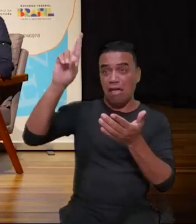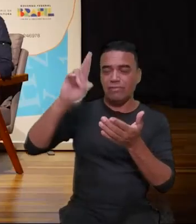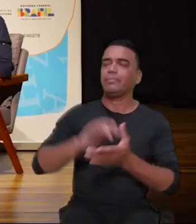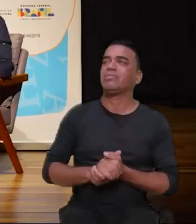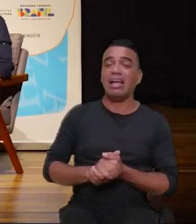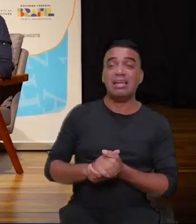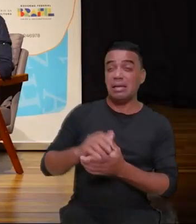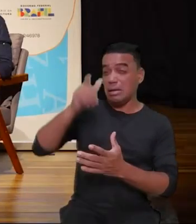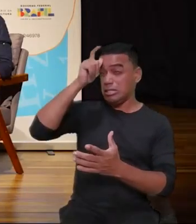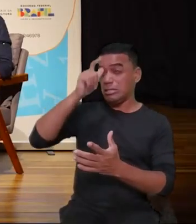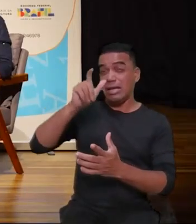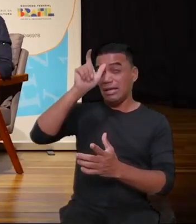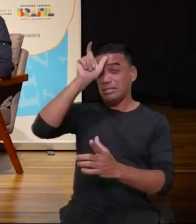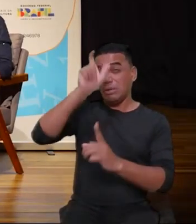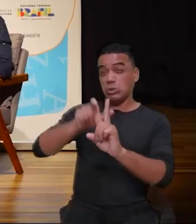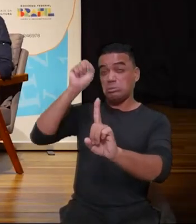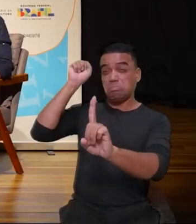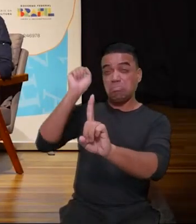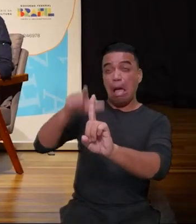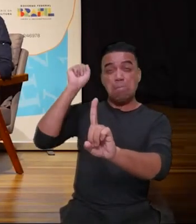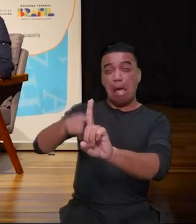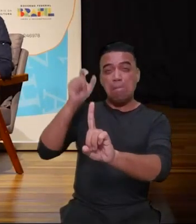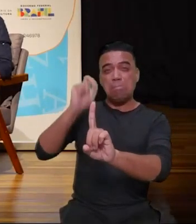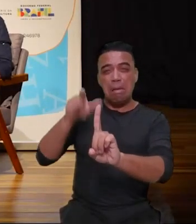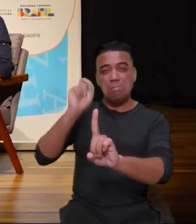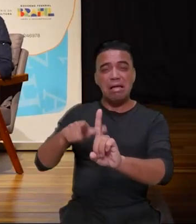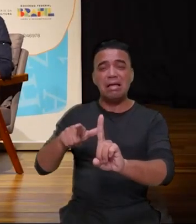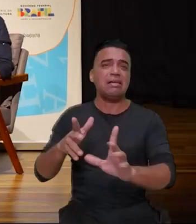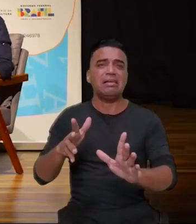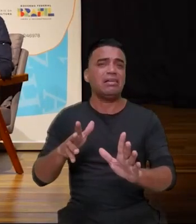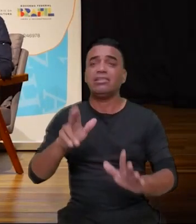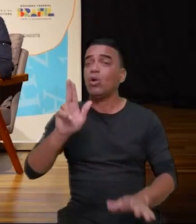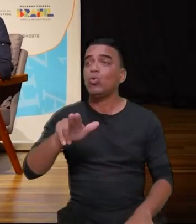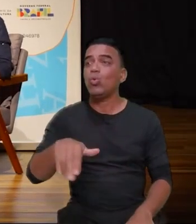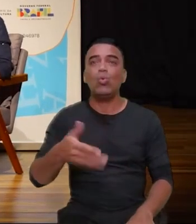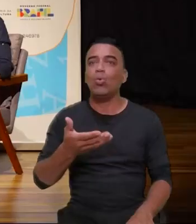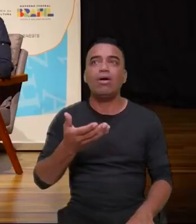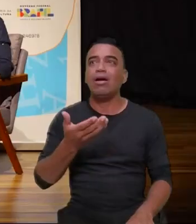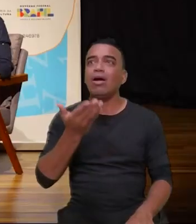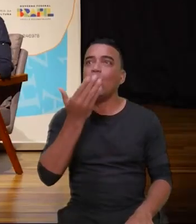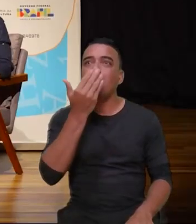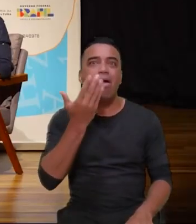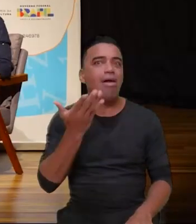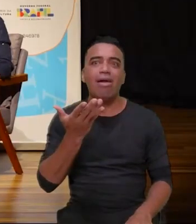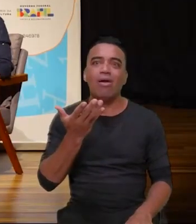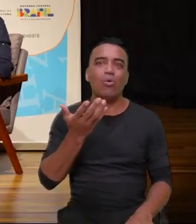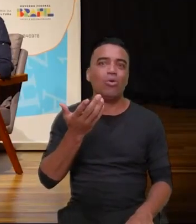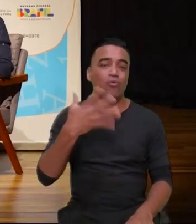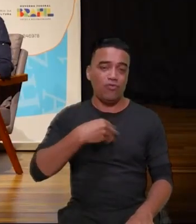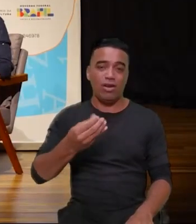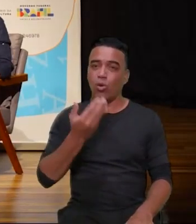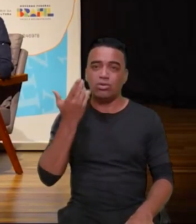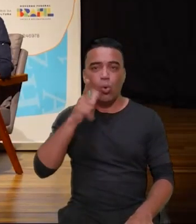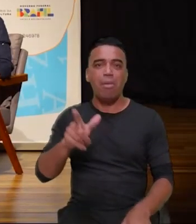crime. O corpo de Maria é dilacerado, enquanto o melão que os filhos nunca provaram rola pelo chão. No momento em